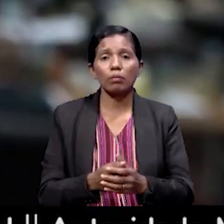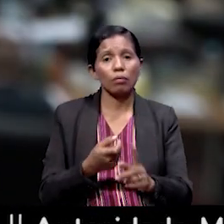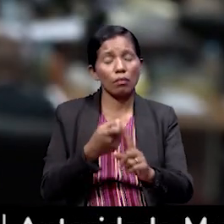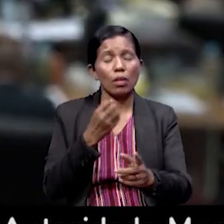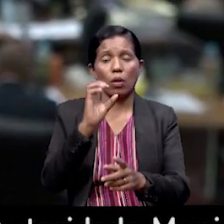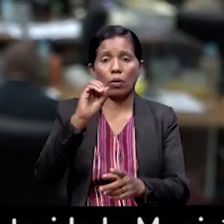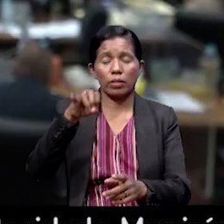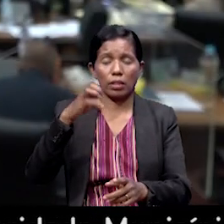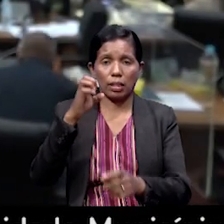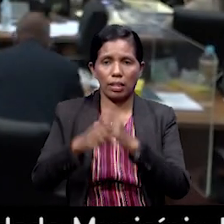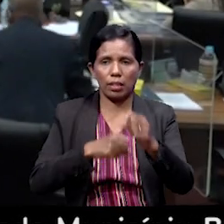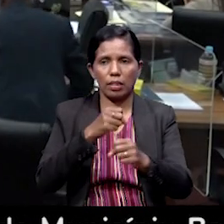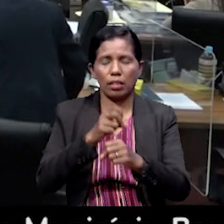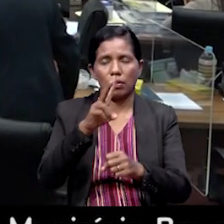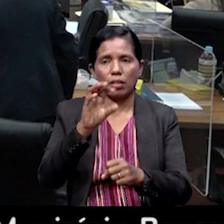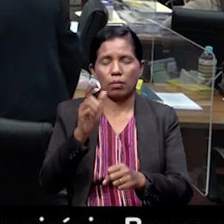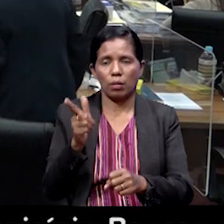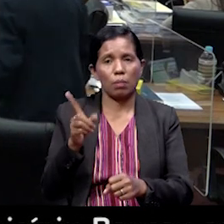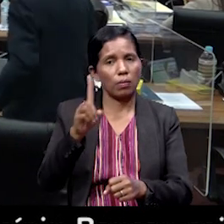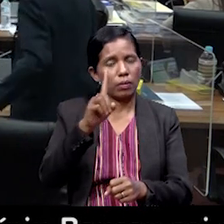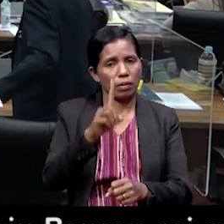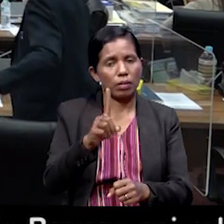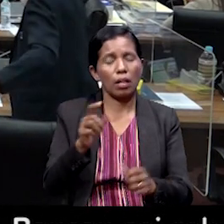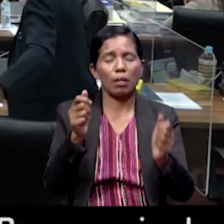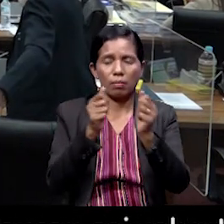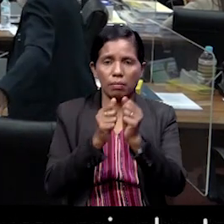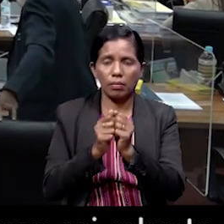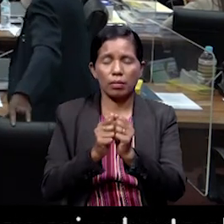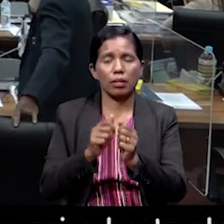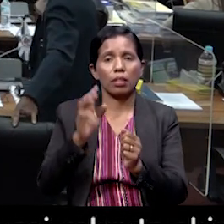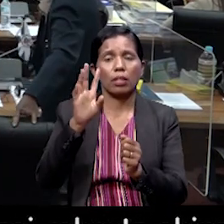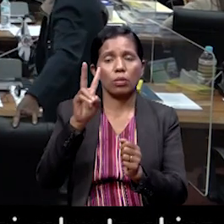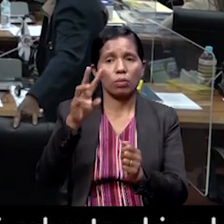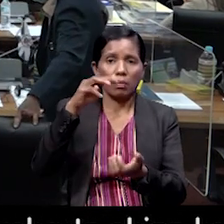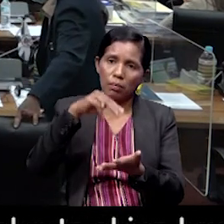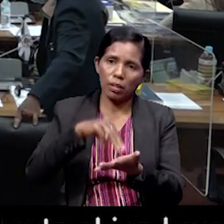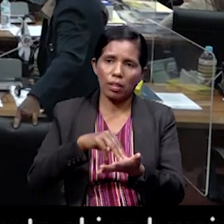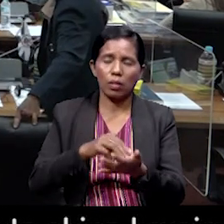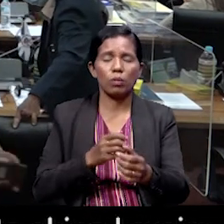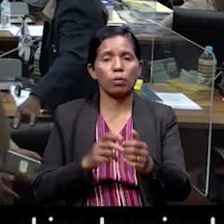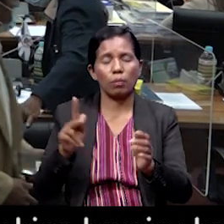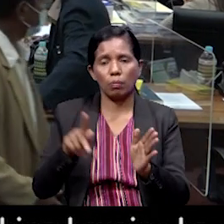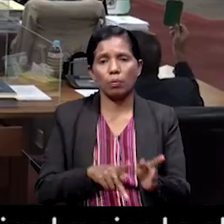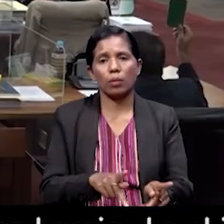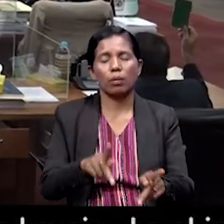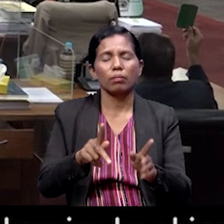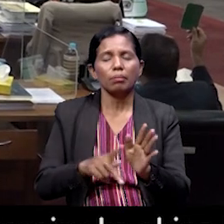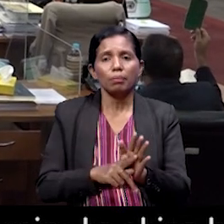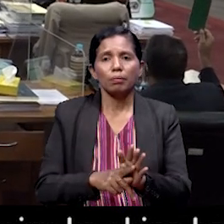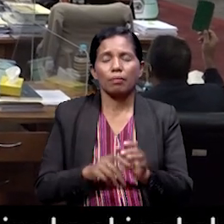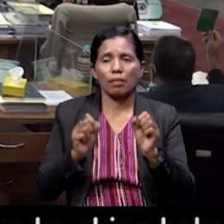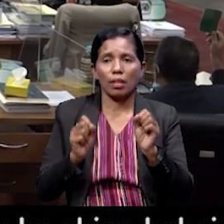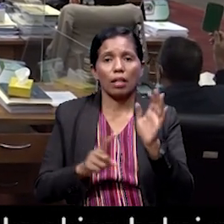geral estado tinan rihun rua rua nulu resin ida nebe hamu tuk bilian rua resin ne tuir publikasaun iha portal